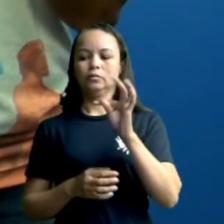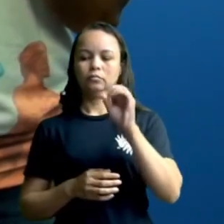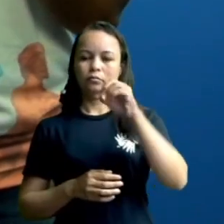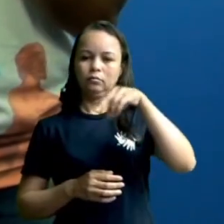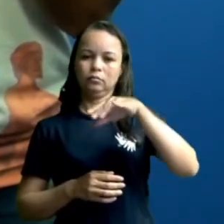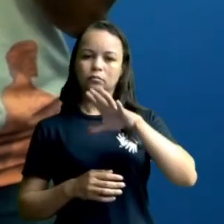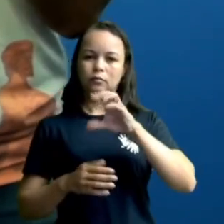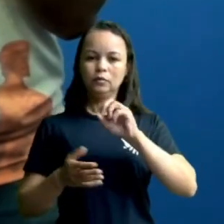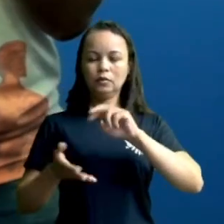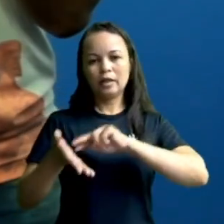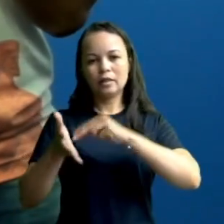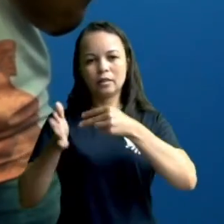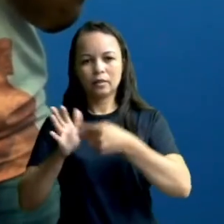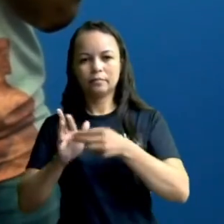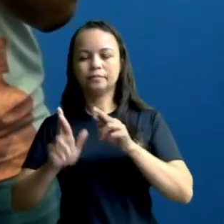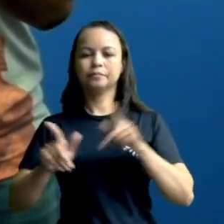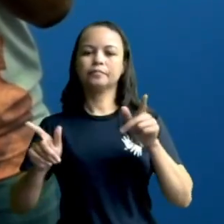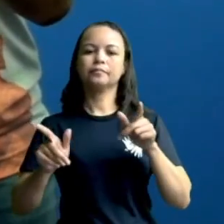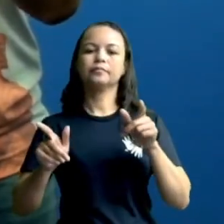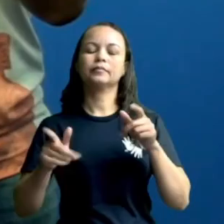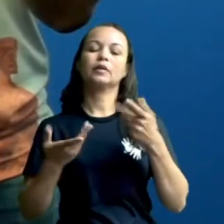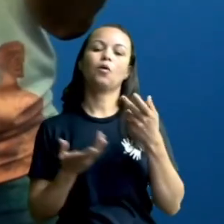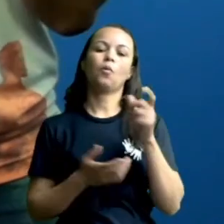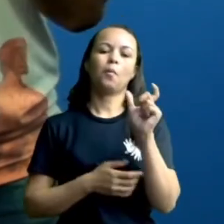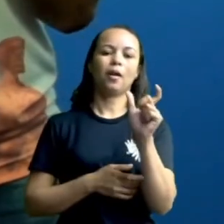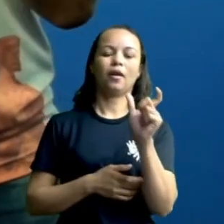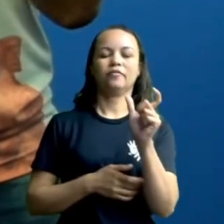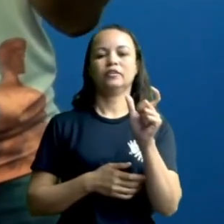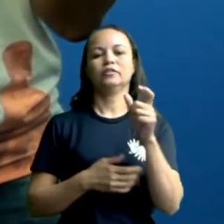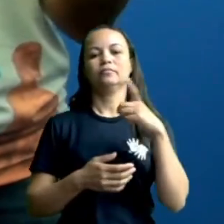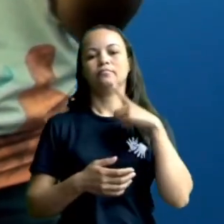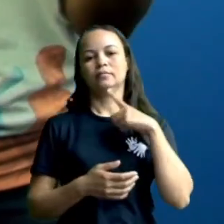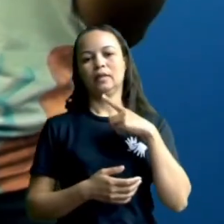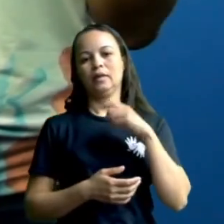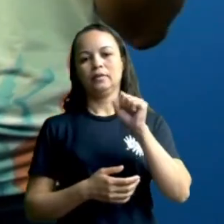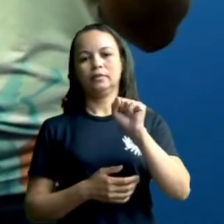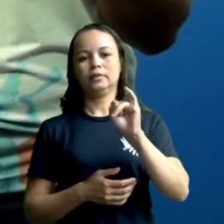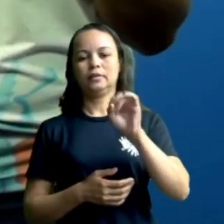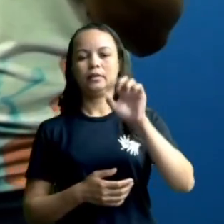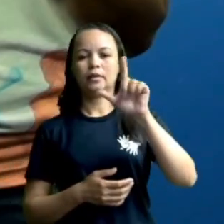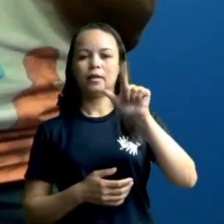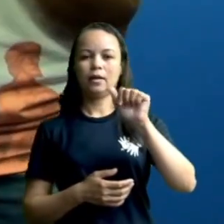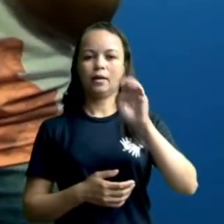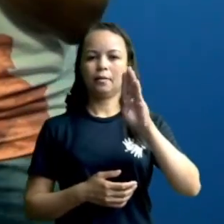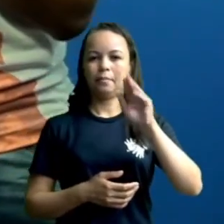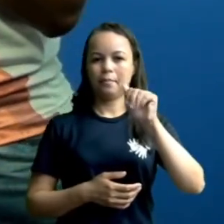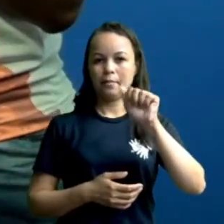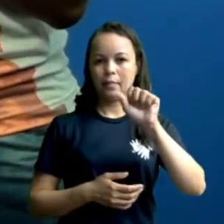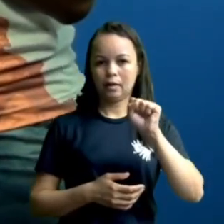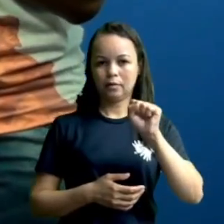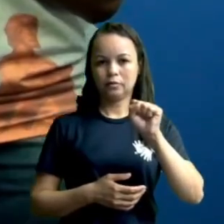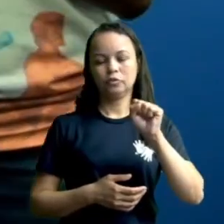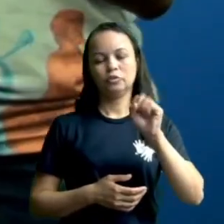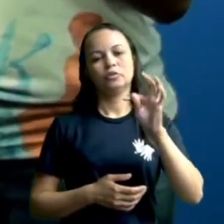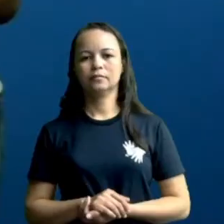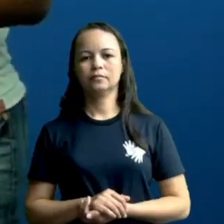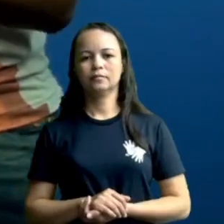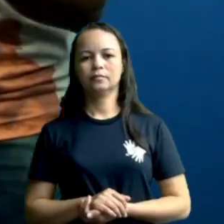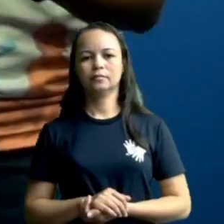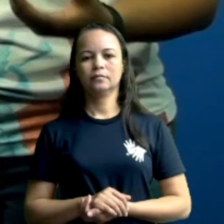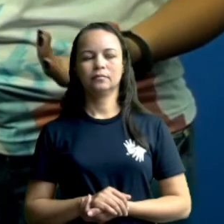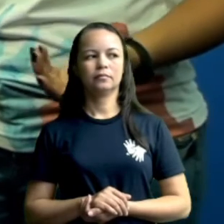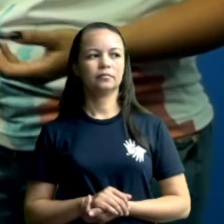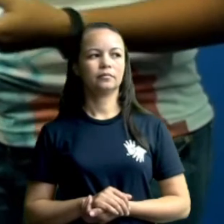heterotônicos? São palavras que têm sílabas tônicas em lugares diferentes da língua portuguesa, certo?